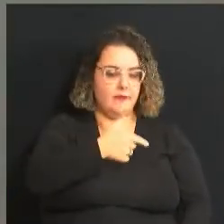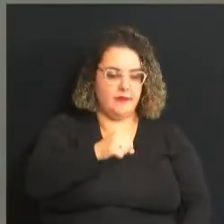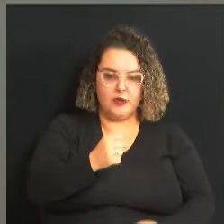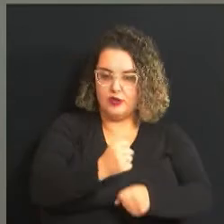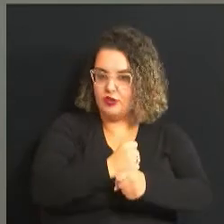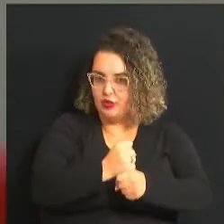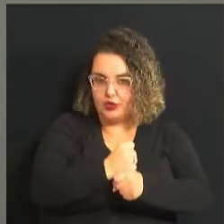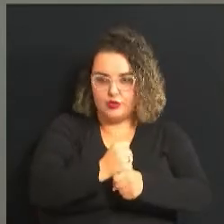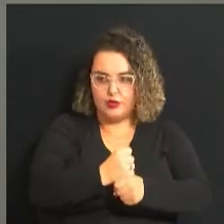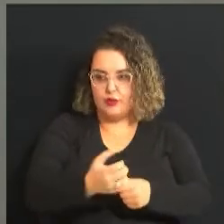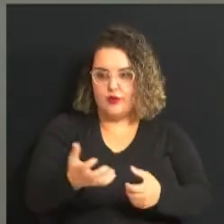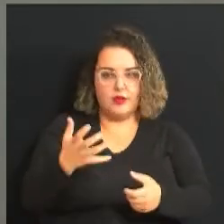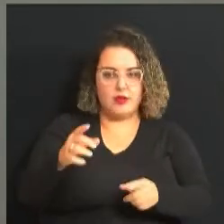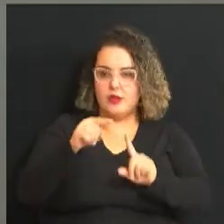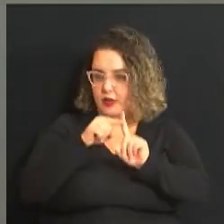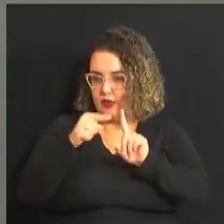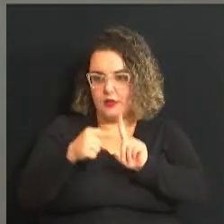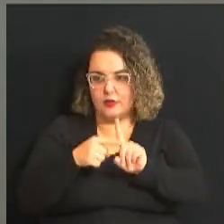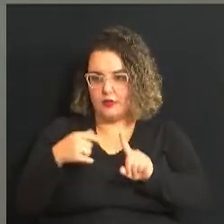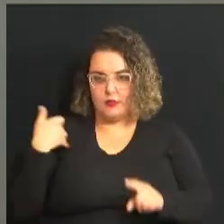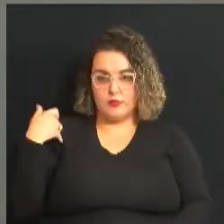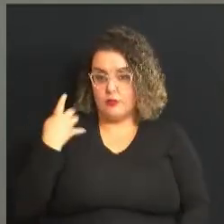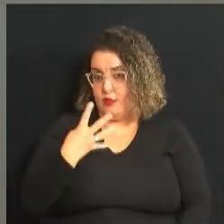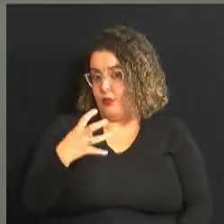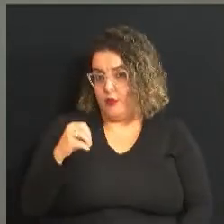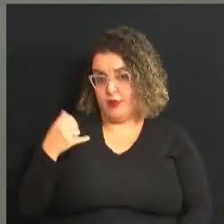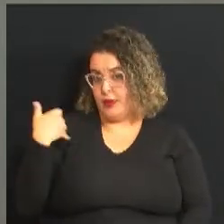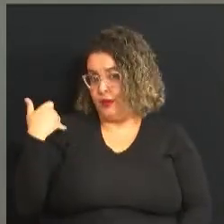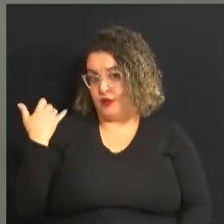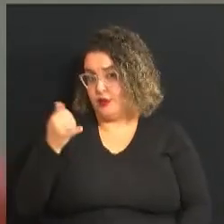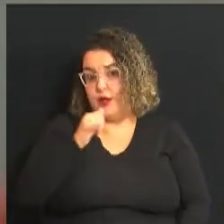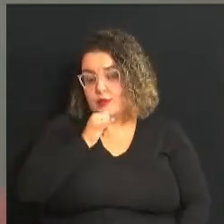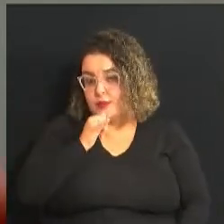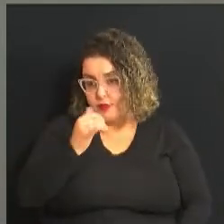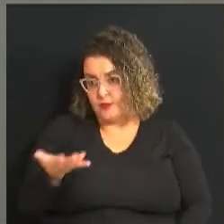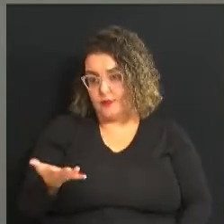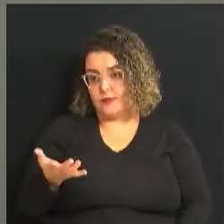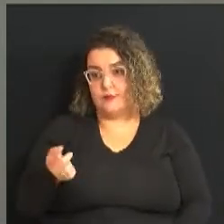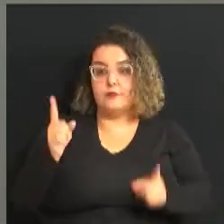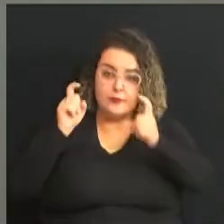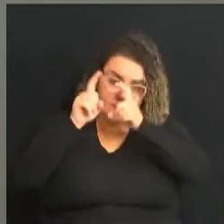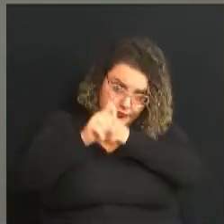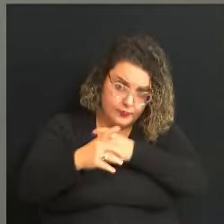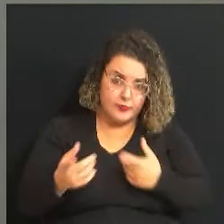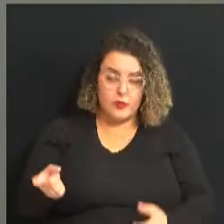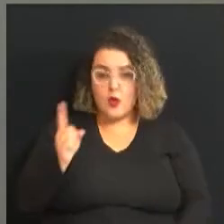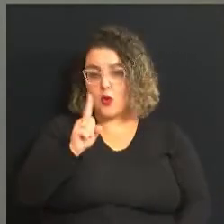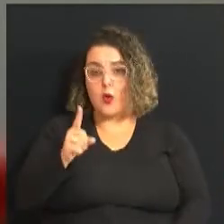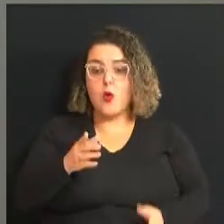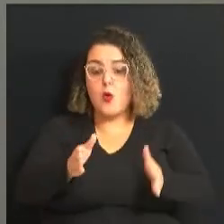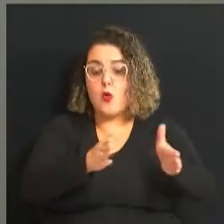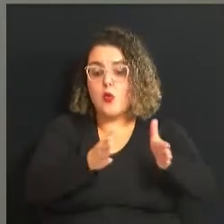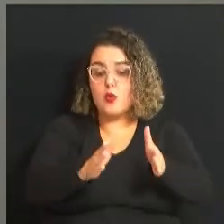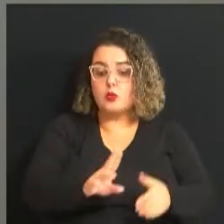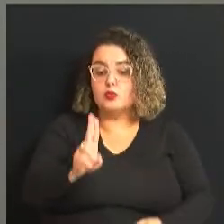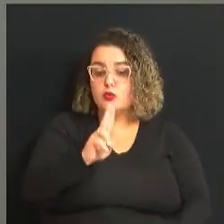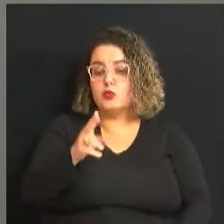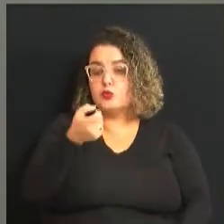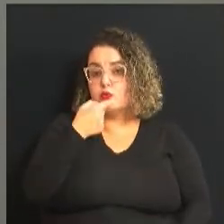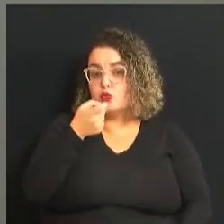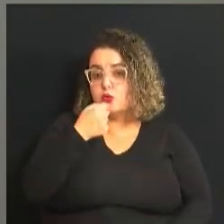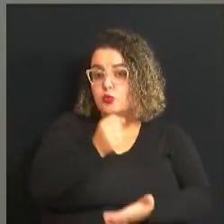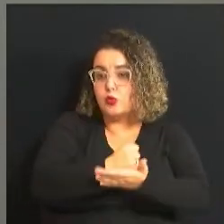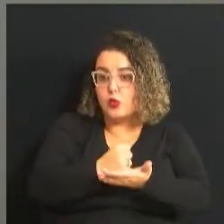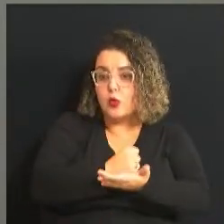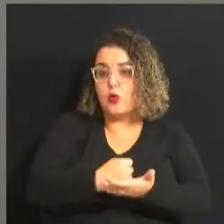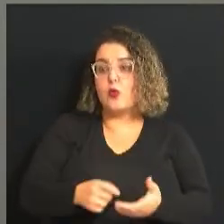e vai querer engravidar com seus 40 anos de idade, por exemplo. Aí, o que dificulta mais não foi o tempo de uso do anticoncepcional. O